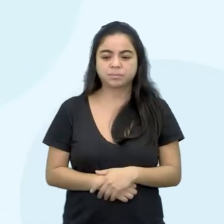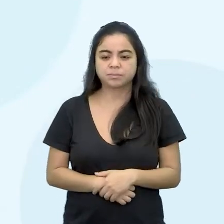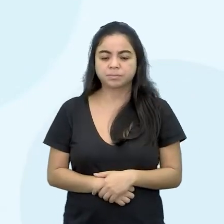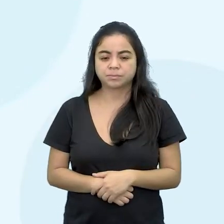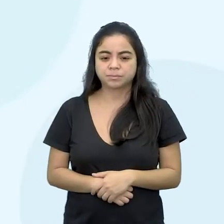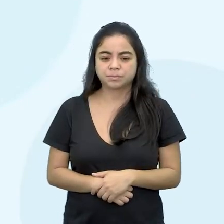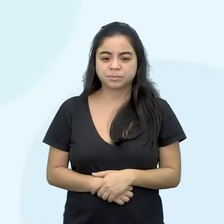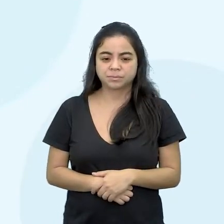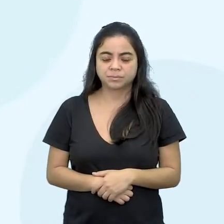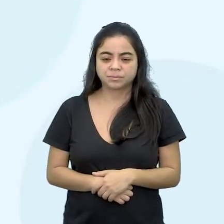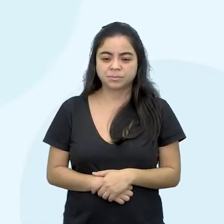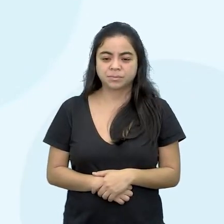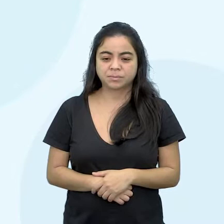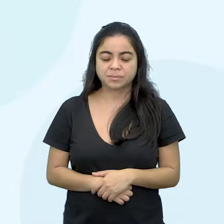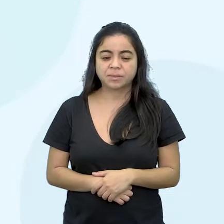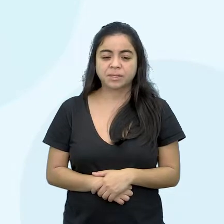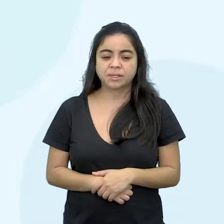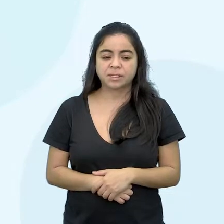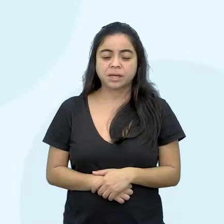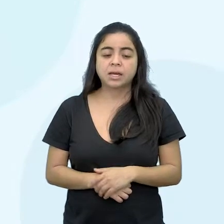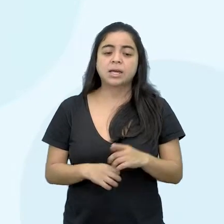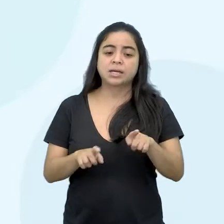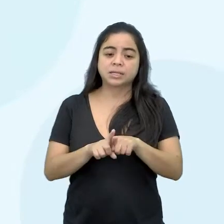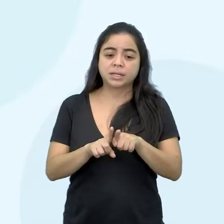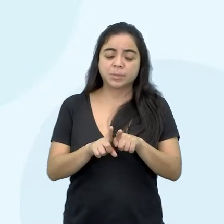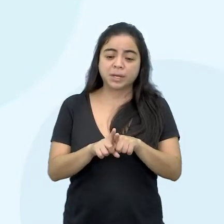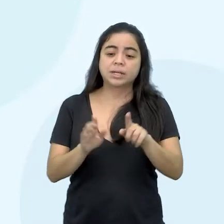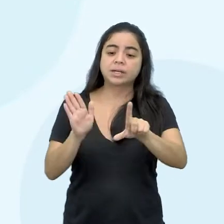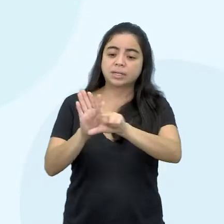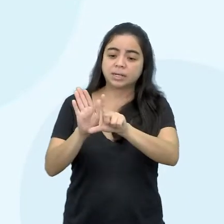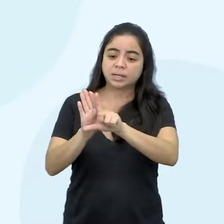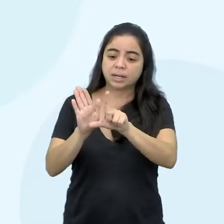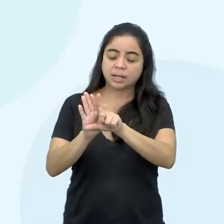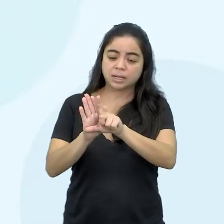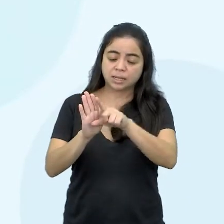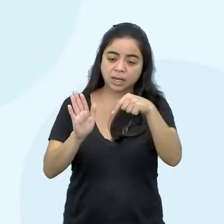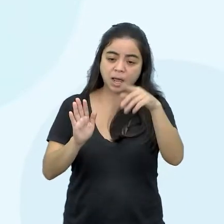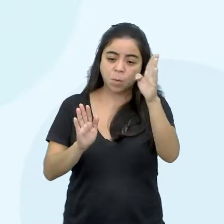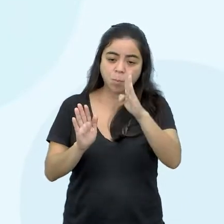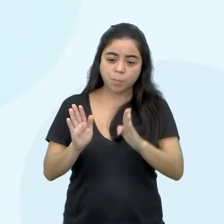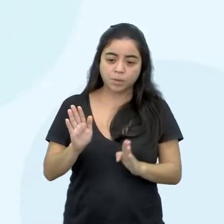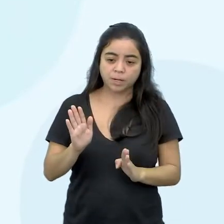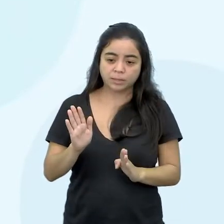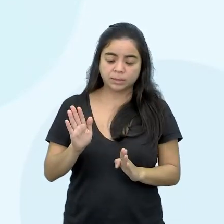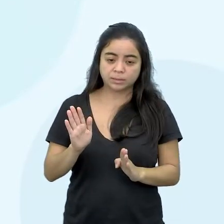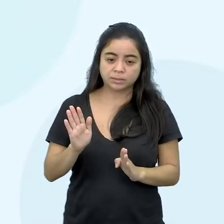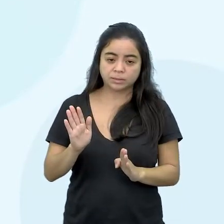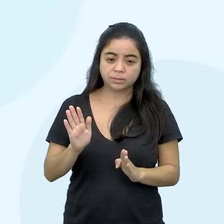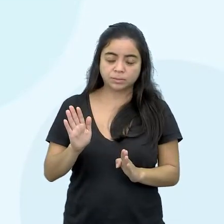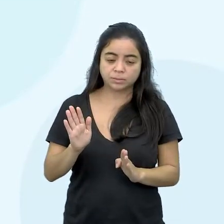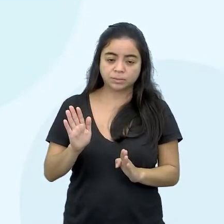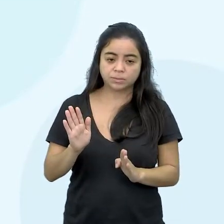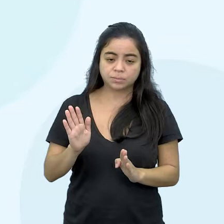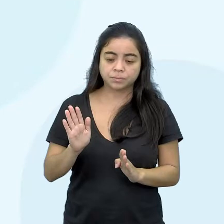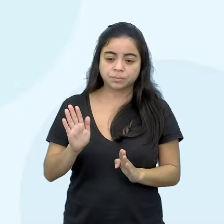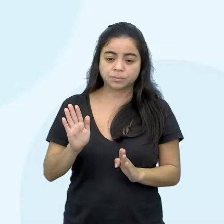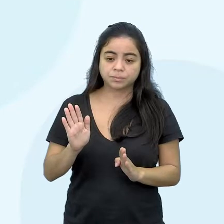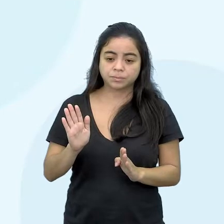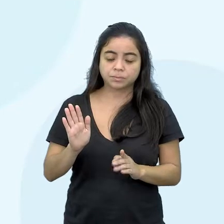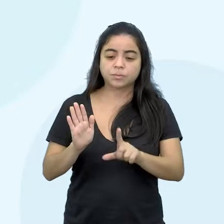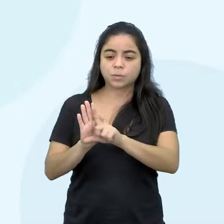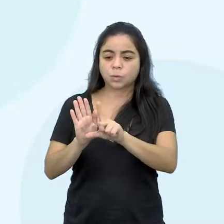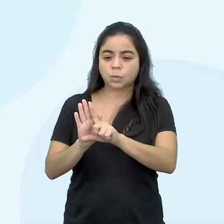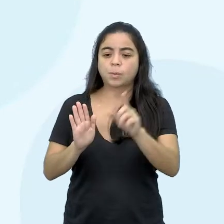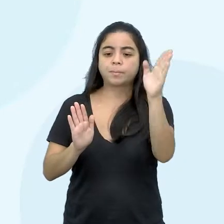pensar esse tema. E na nossa Constituição, a República Federativa do Brasil, esse é o nome,